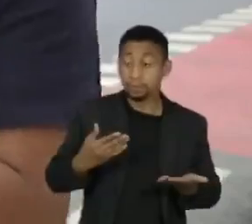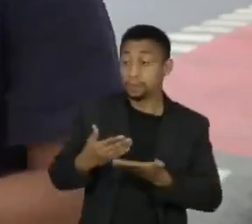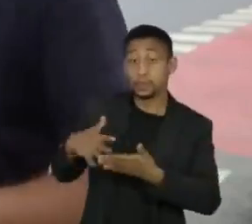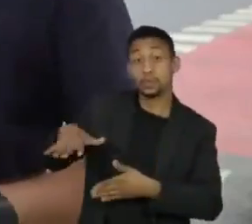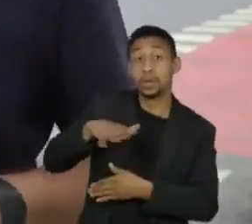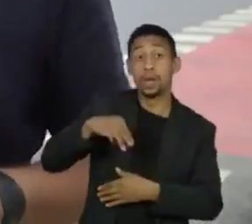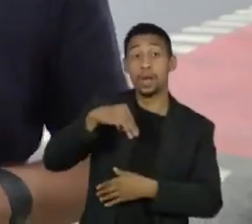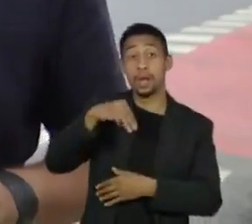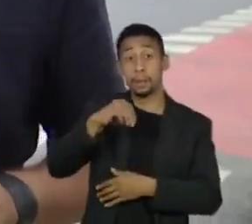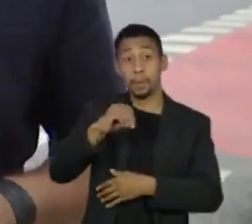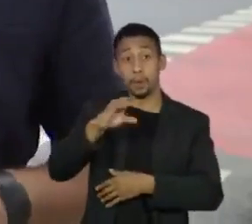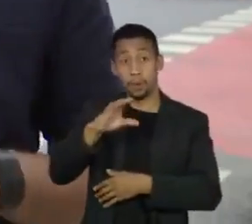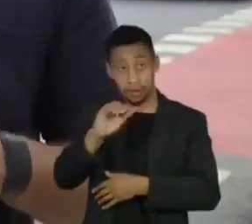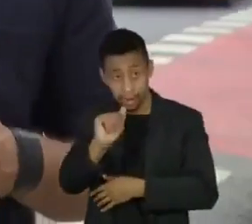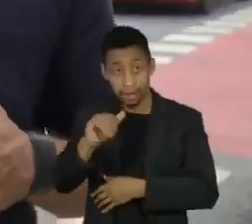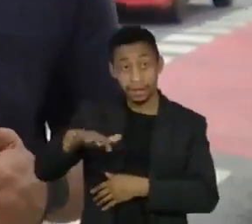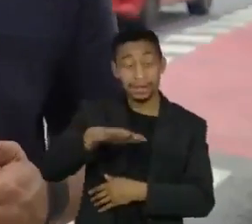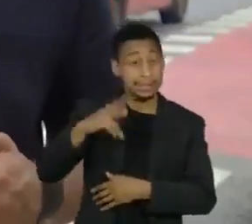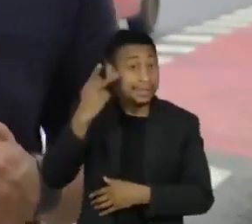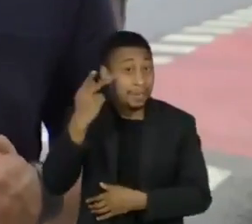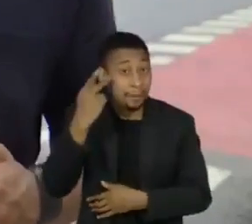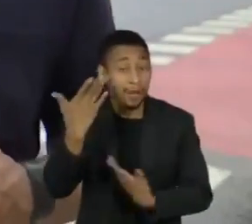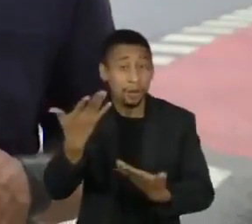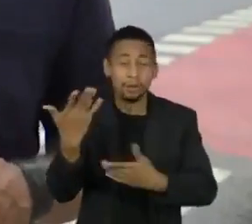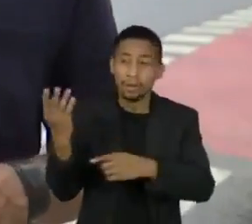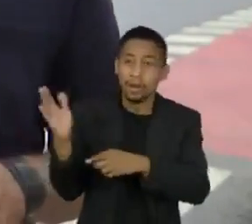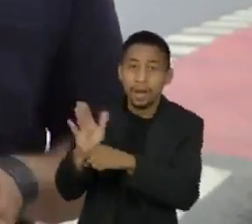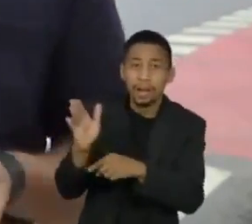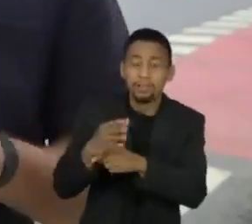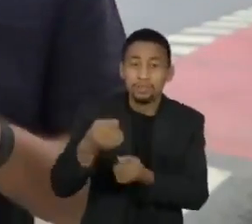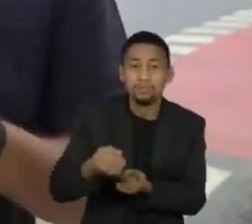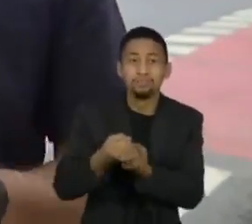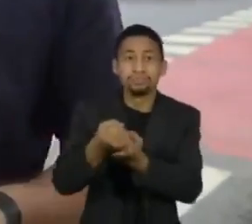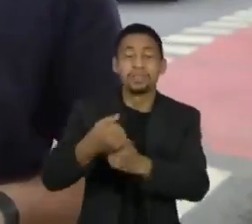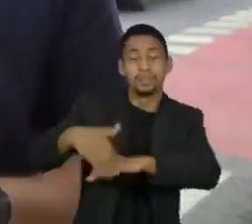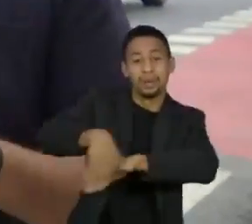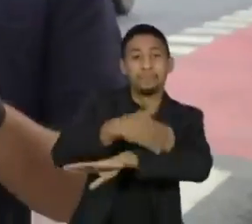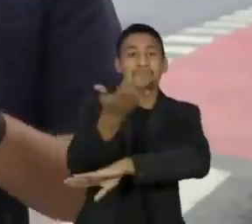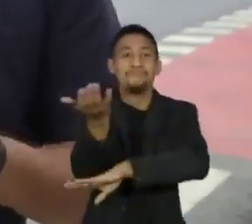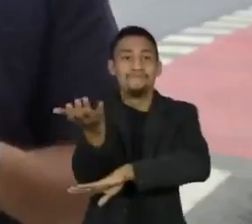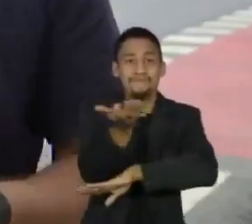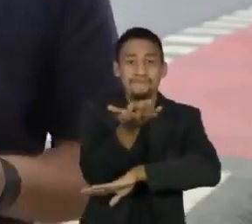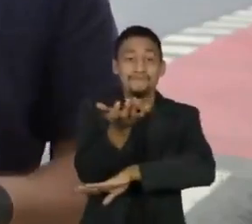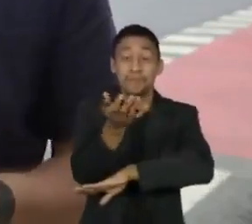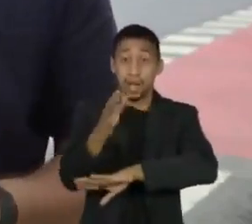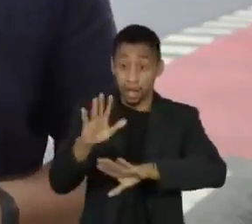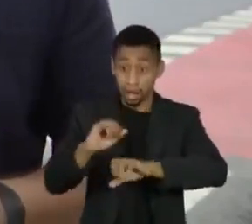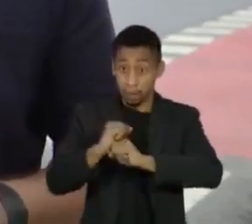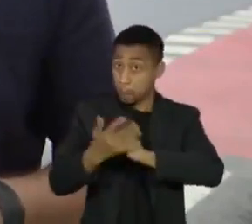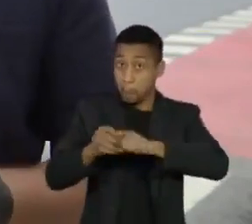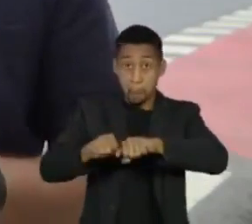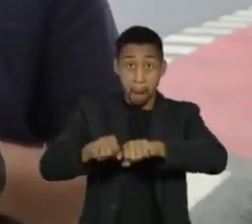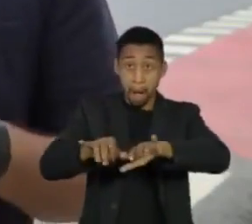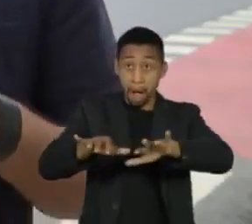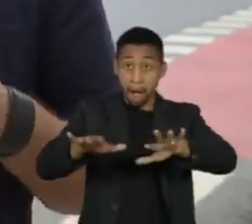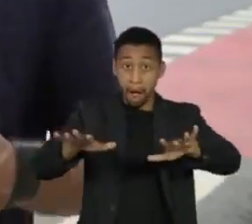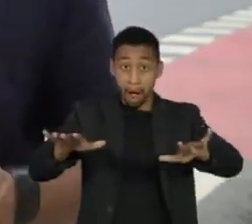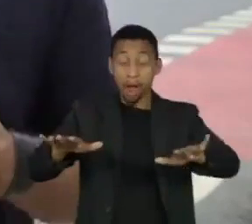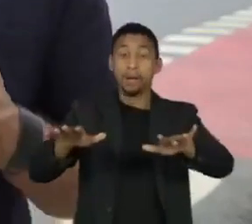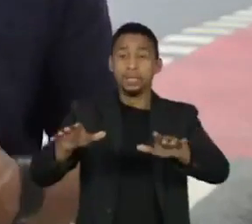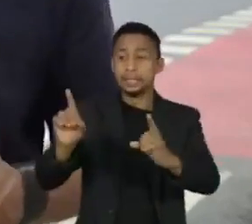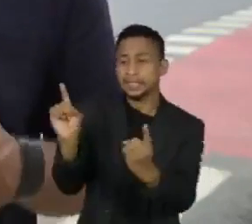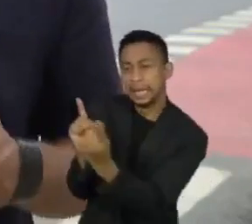é um dos principais centros de auxílio à população de rua na capital paulista. Durante a pandemia, a pastoral do povo da rua atende cerca